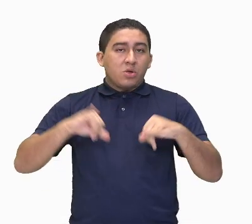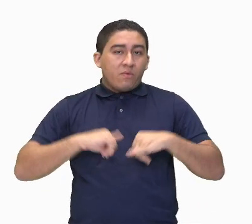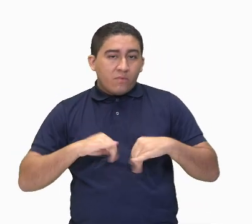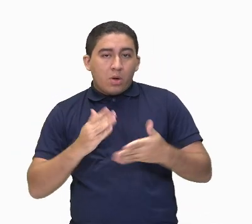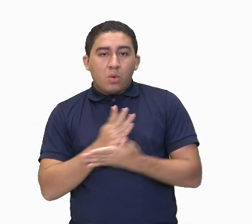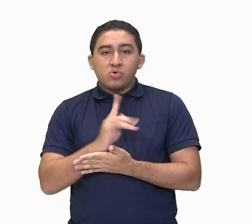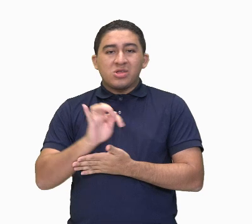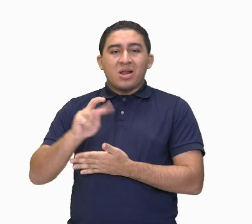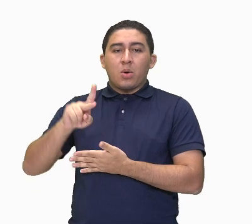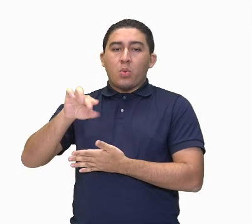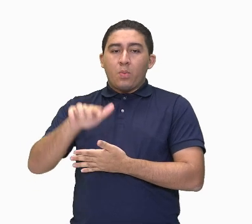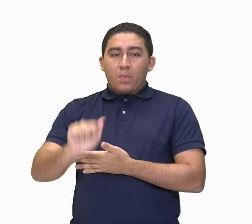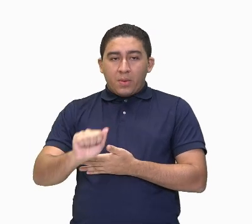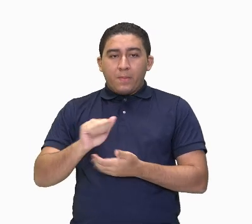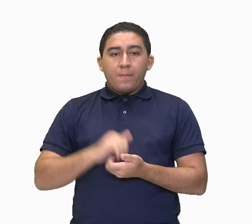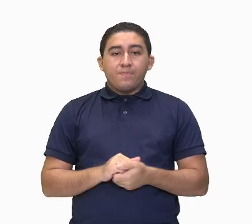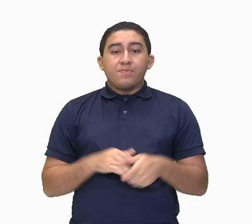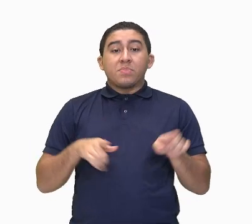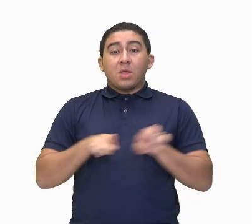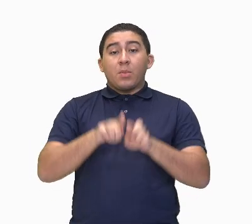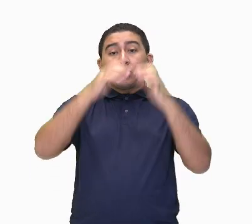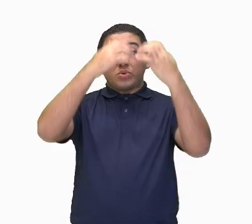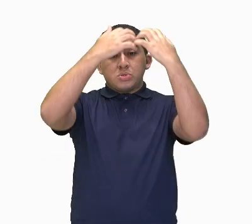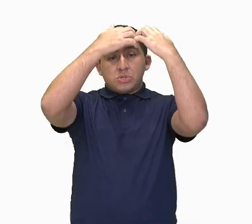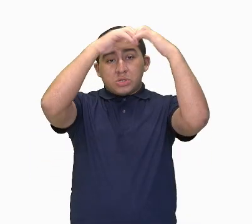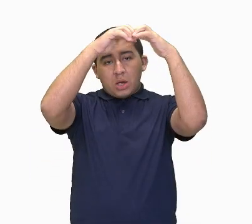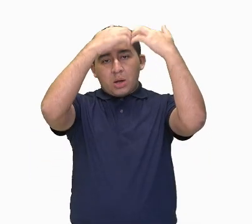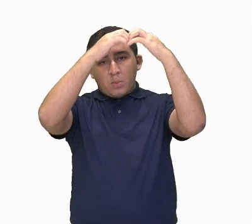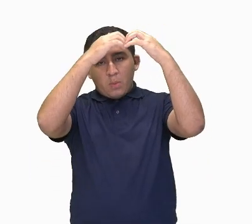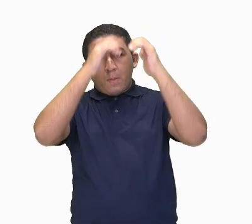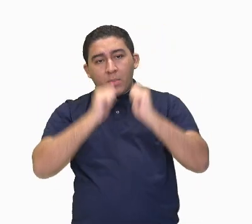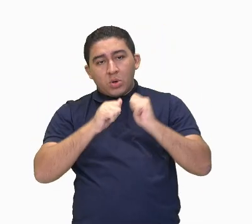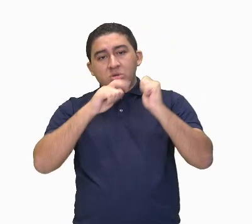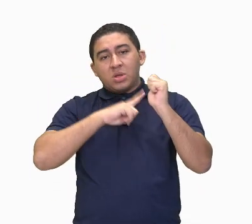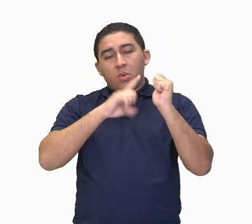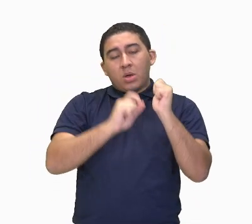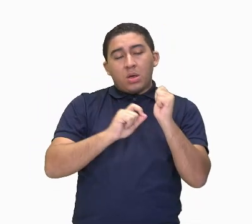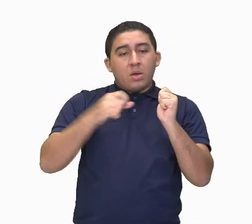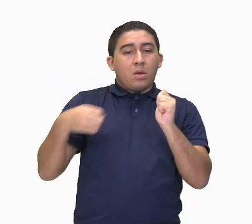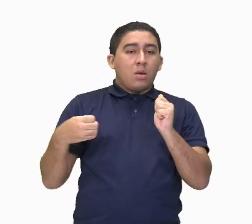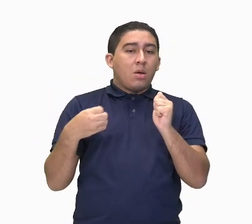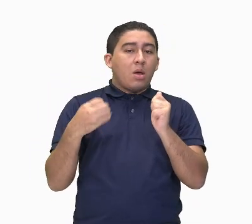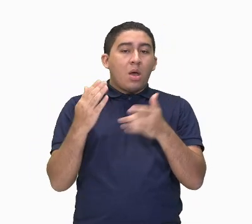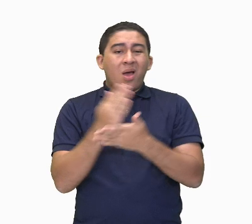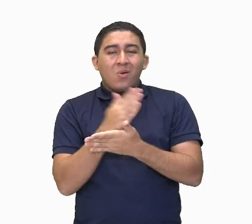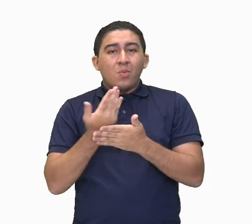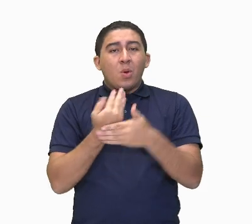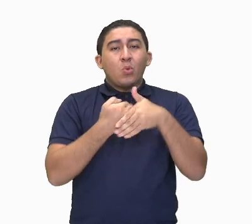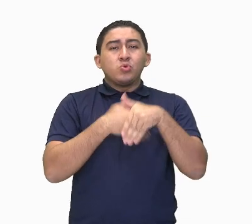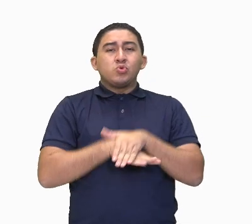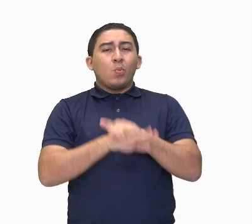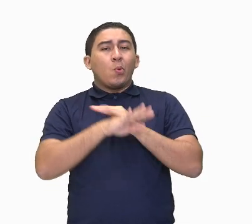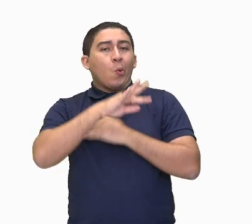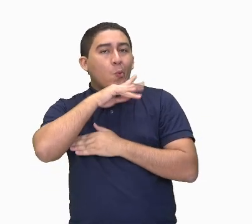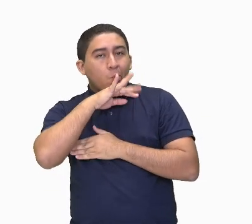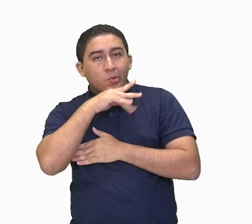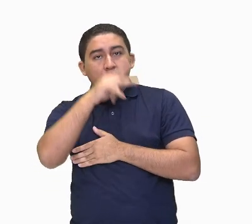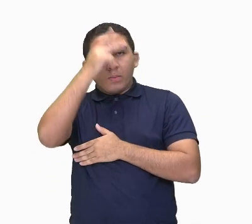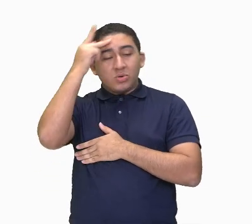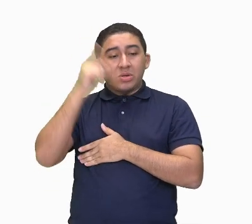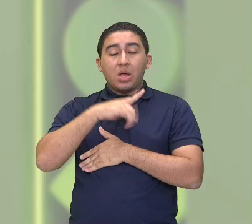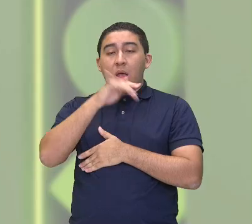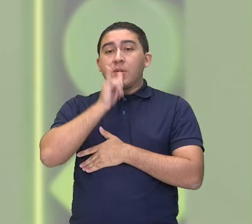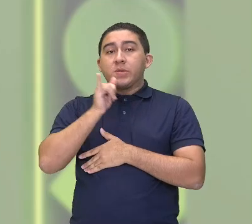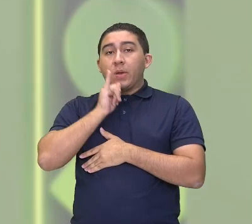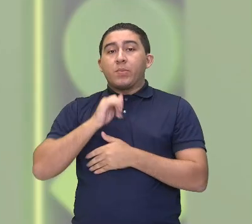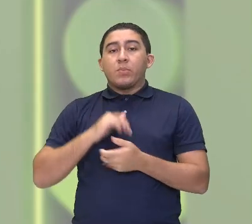cérebro pode desfazer padrões nocivos com repetição de novas rotinas. Então, se a pessoa tem ali hábitos ruins, como por